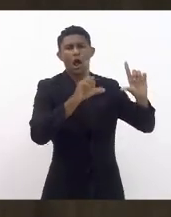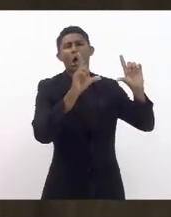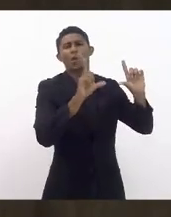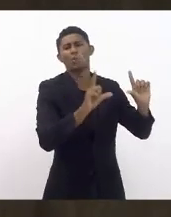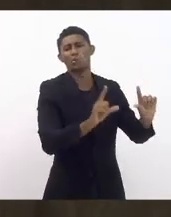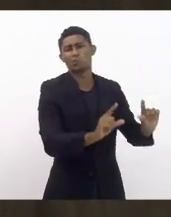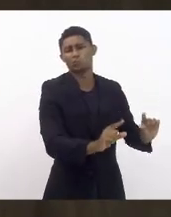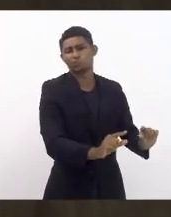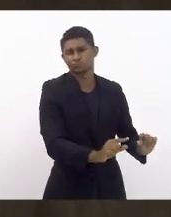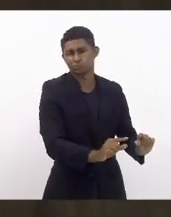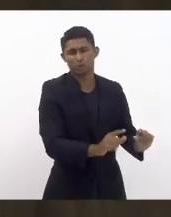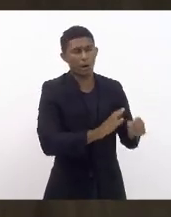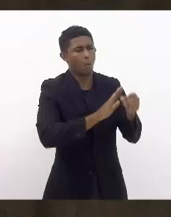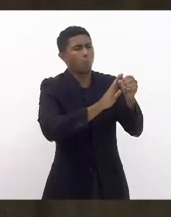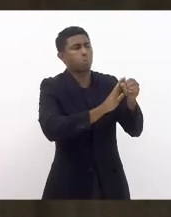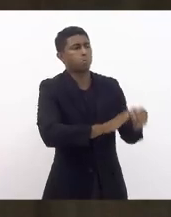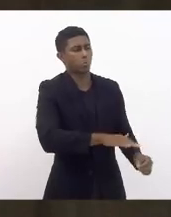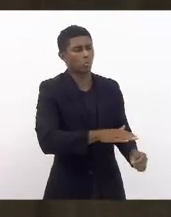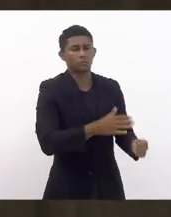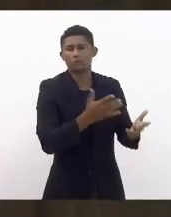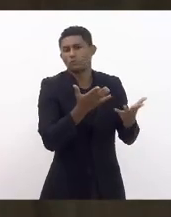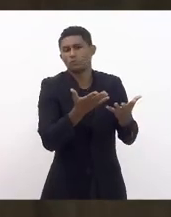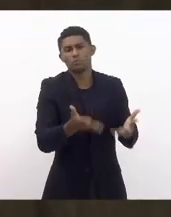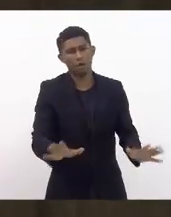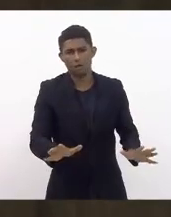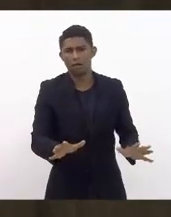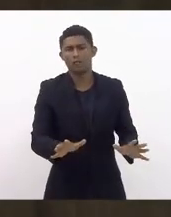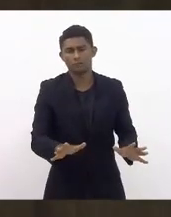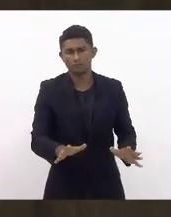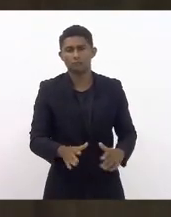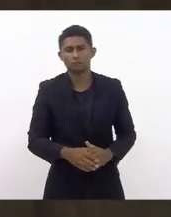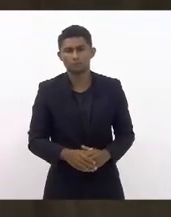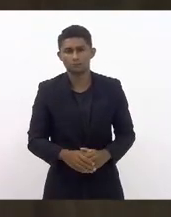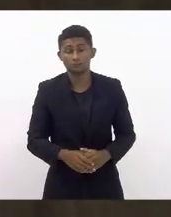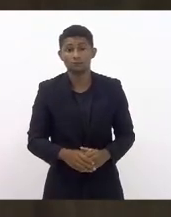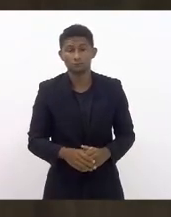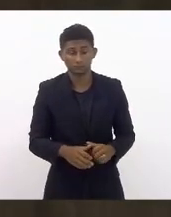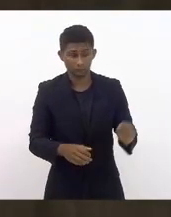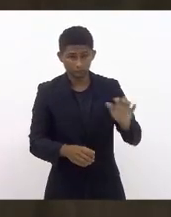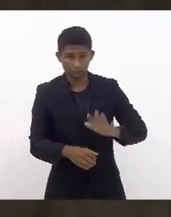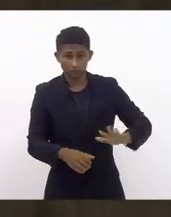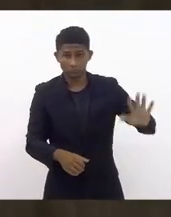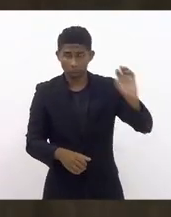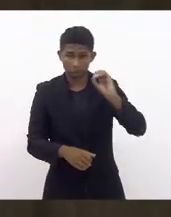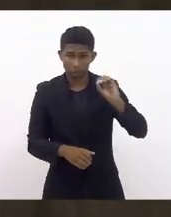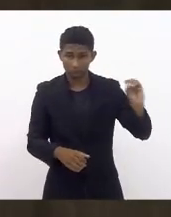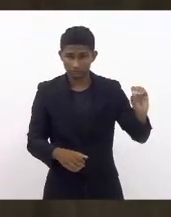como foram na data de hoje. A Zona Oeste tem